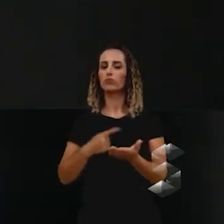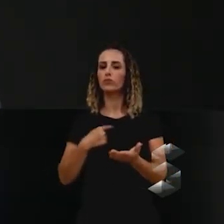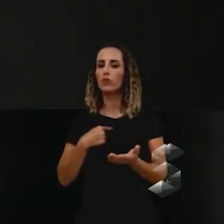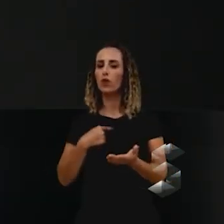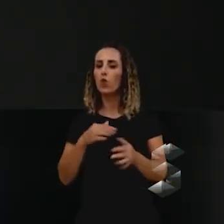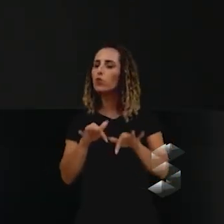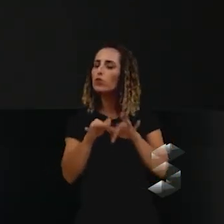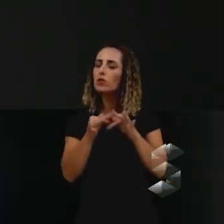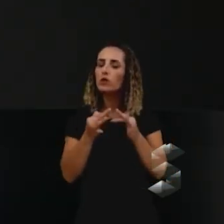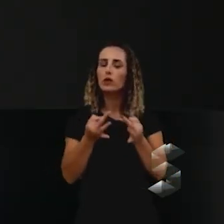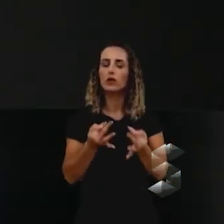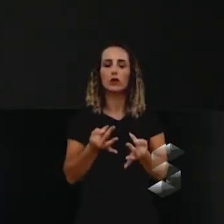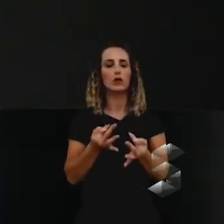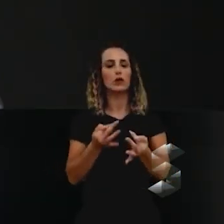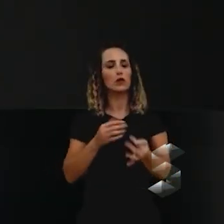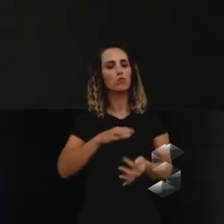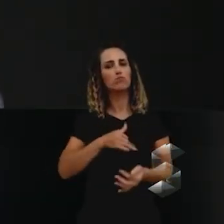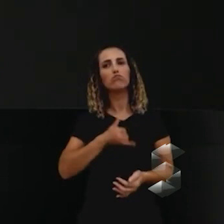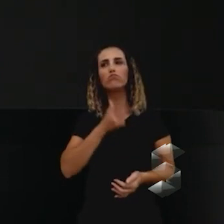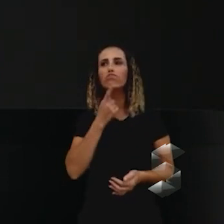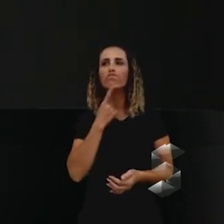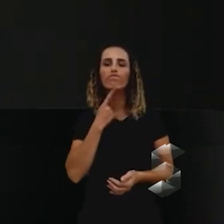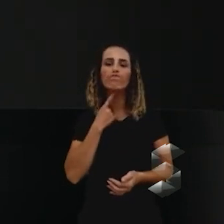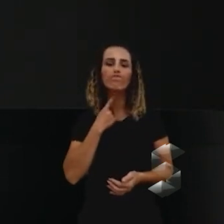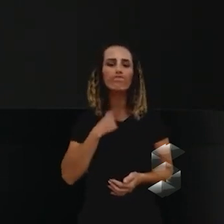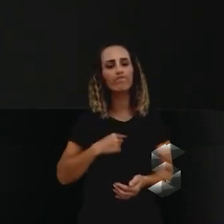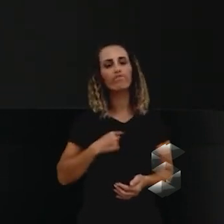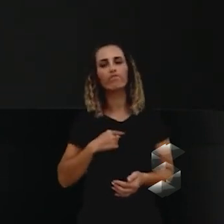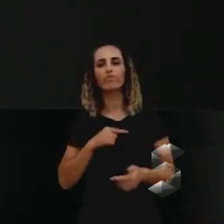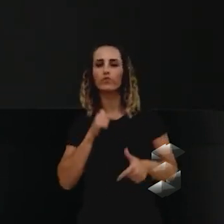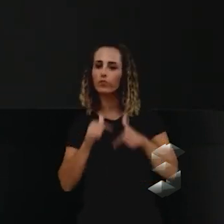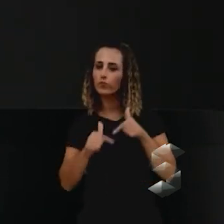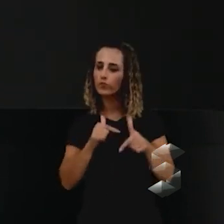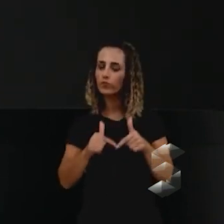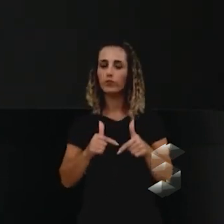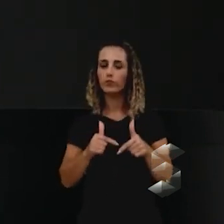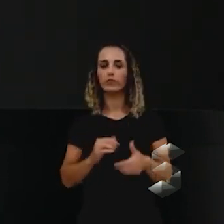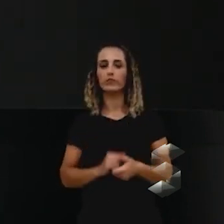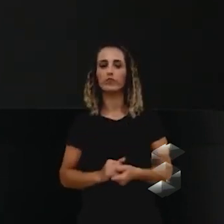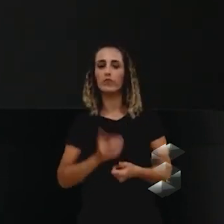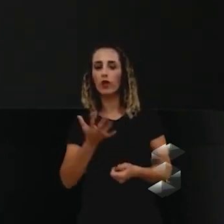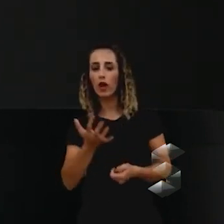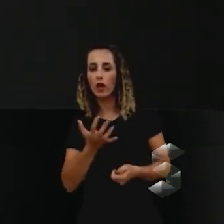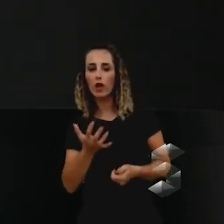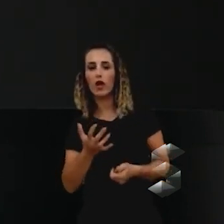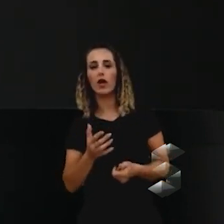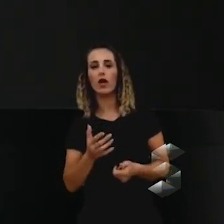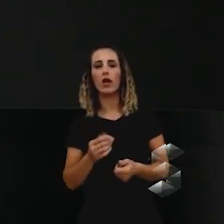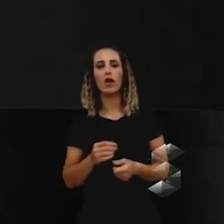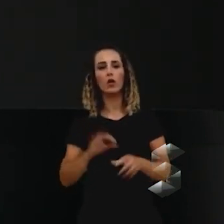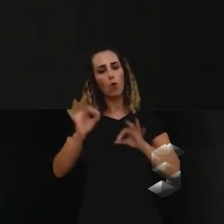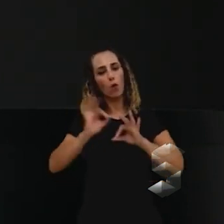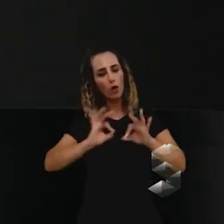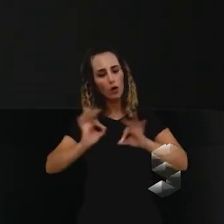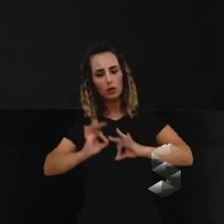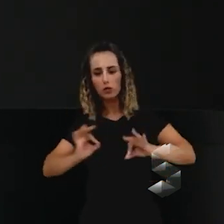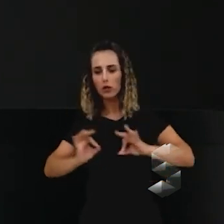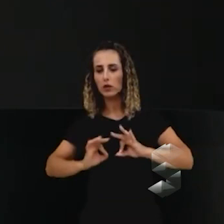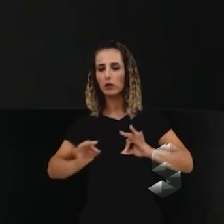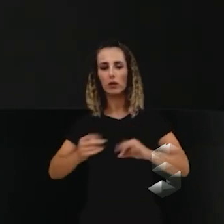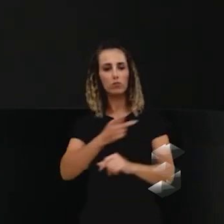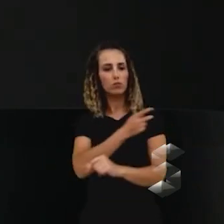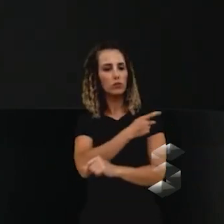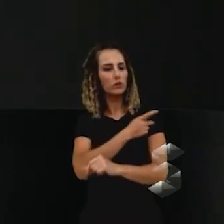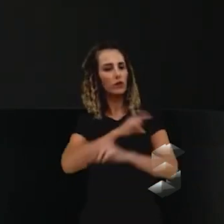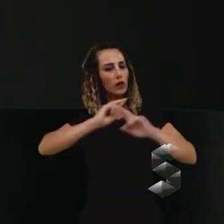vontade férrea, irei procurar novos caminhos, novos formatos de organização e trabalho